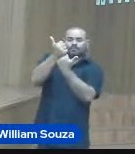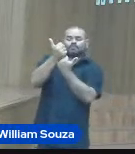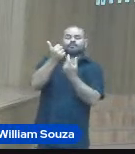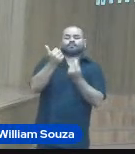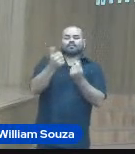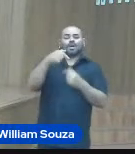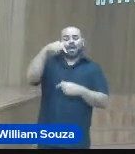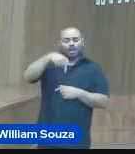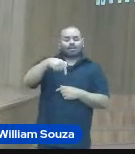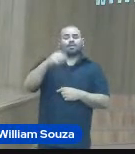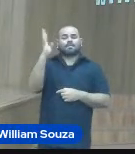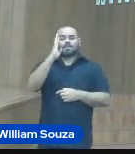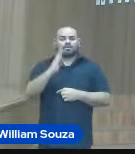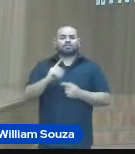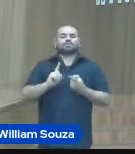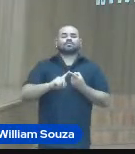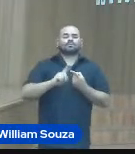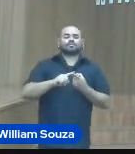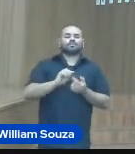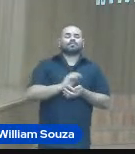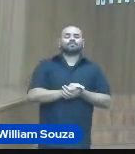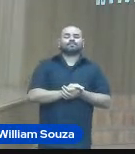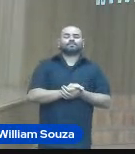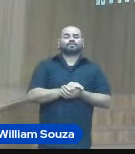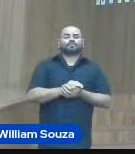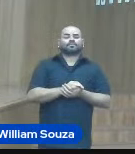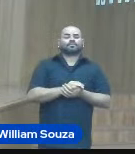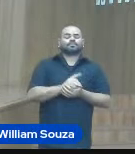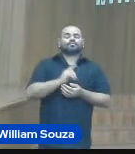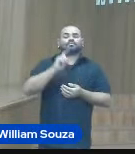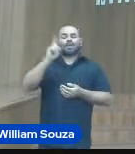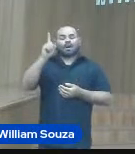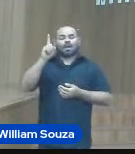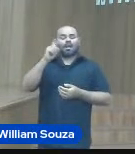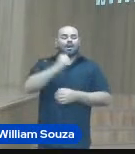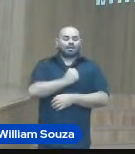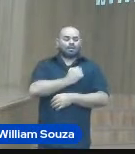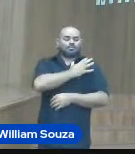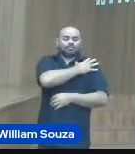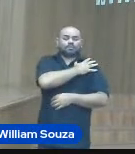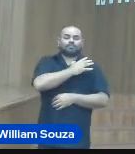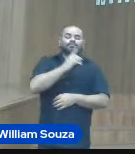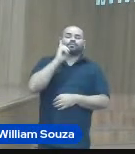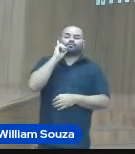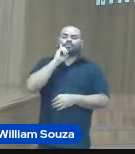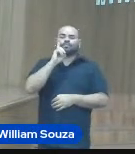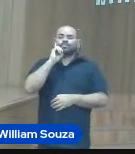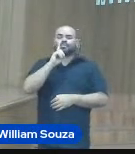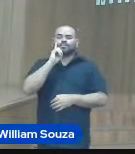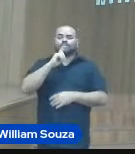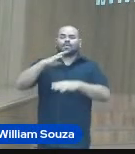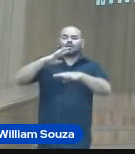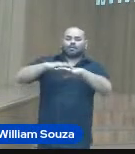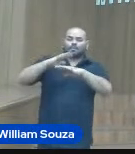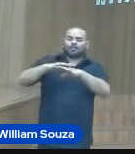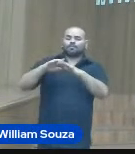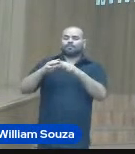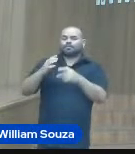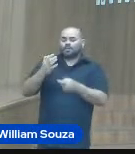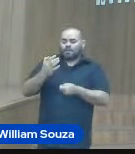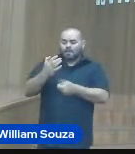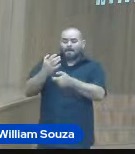Brasil. As Forças Armadas americanas financiaram pesquisas em matemática pura no